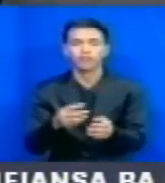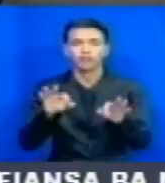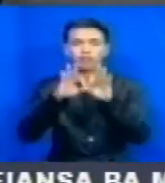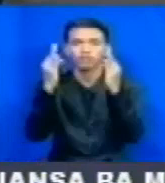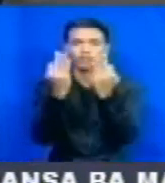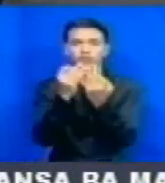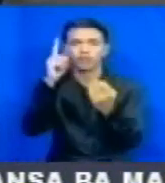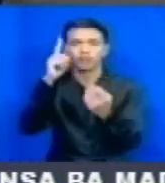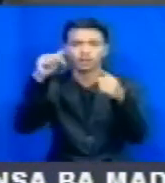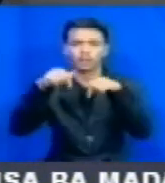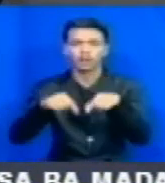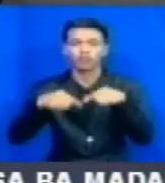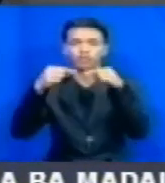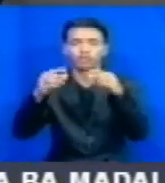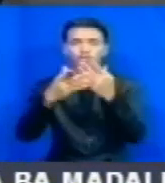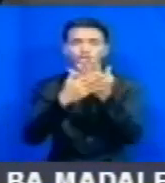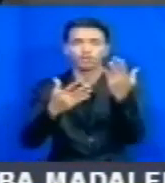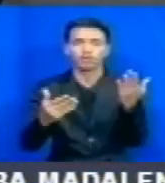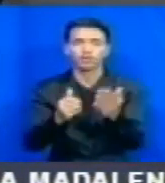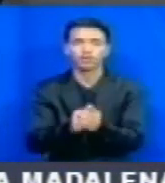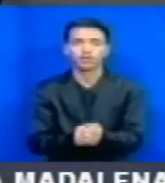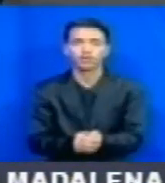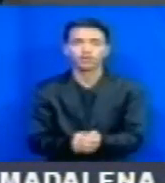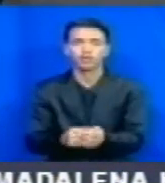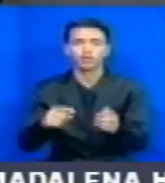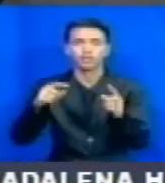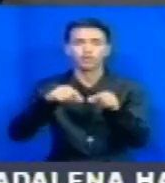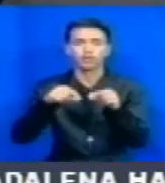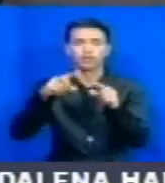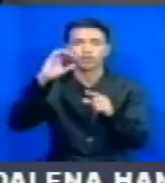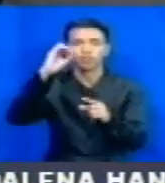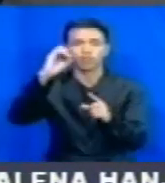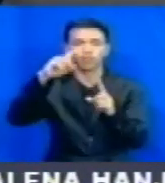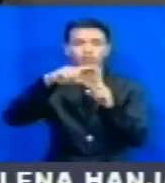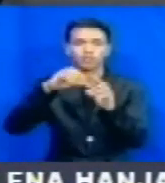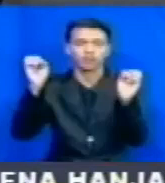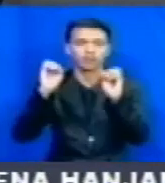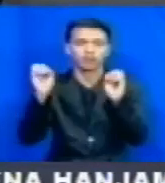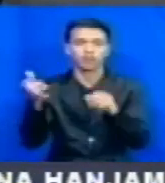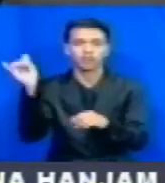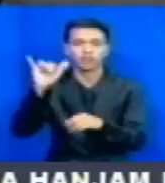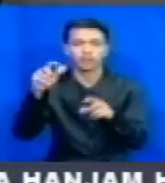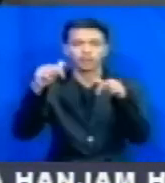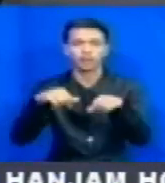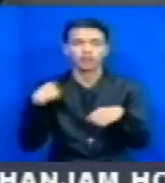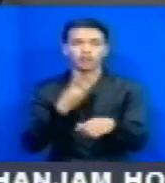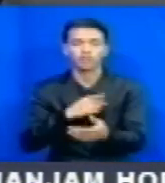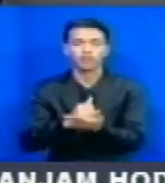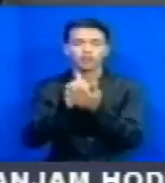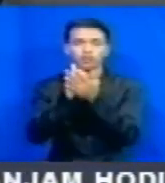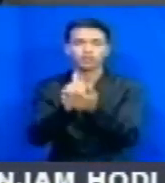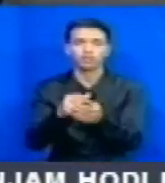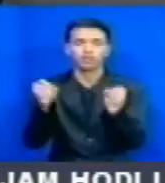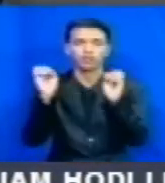ida makamaya na fora tamba ne mos ba stok rang tipo o ne memak lai ne be share mai ami atende re stok ne lai